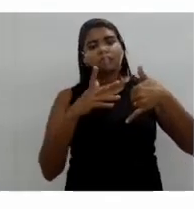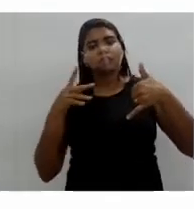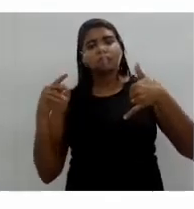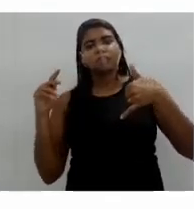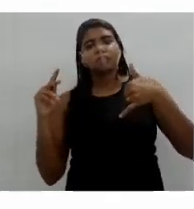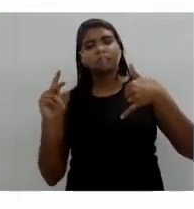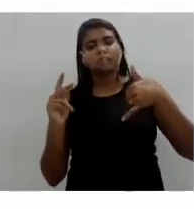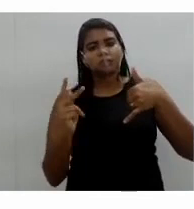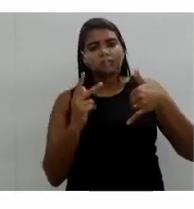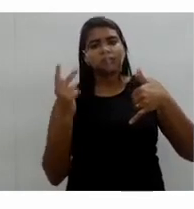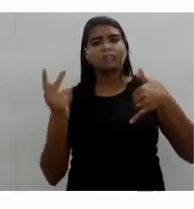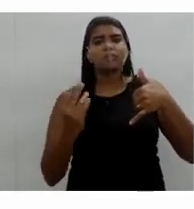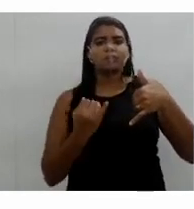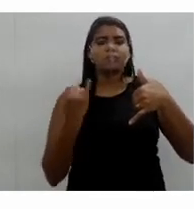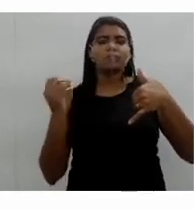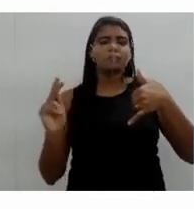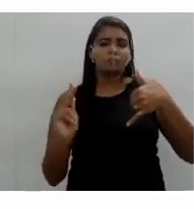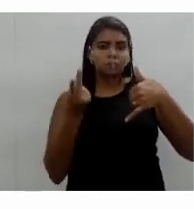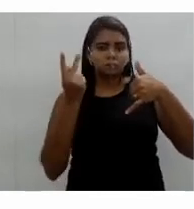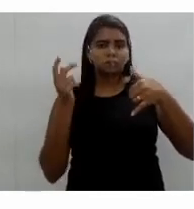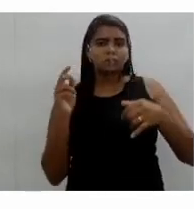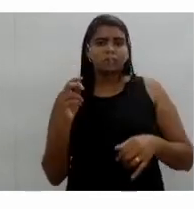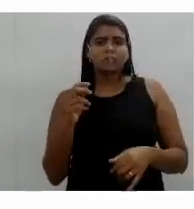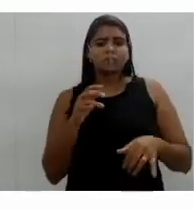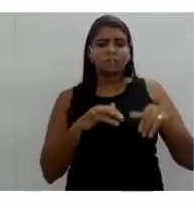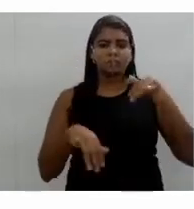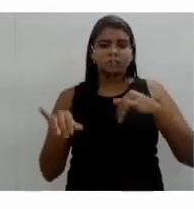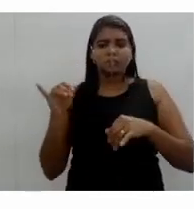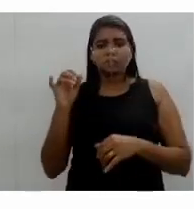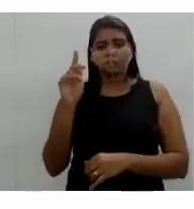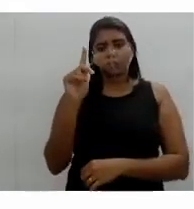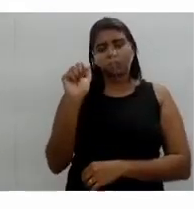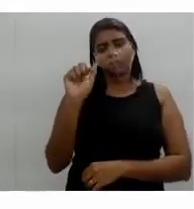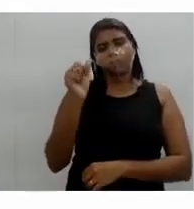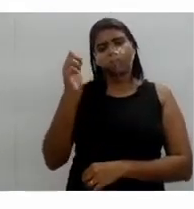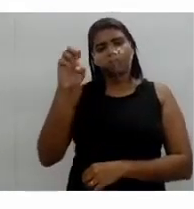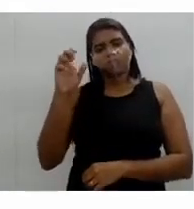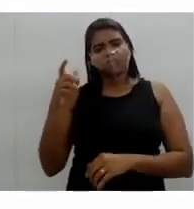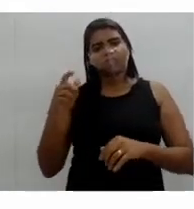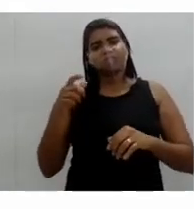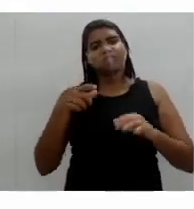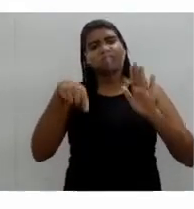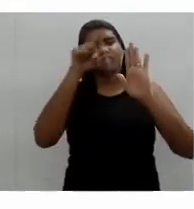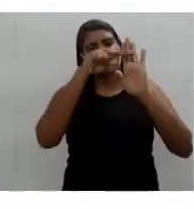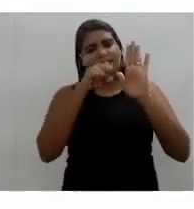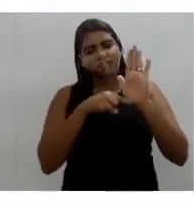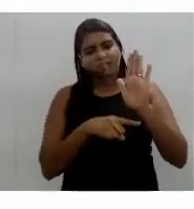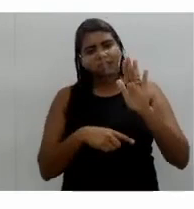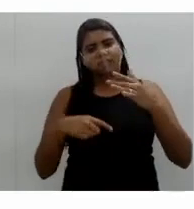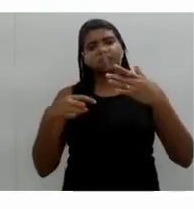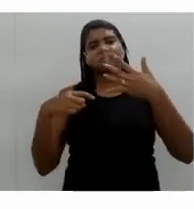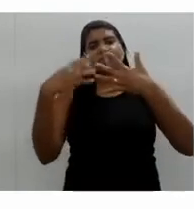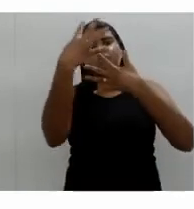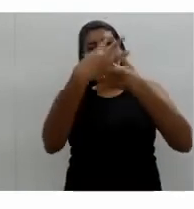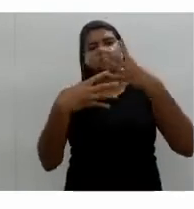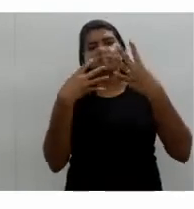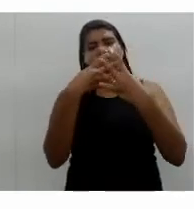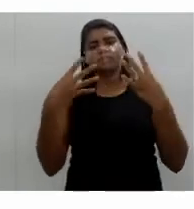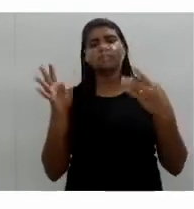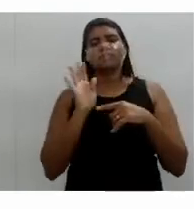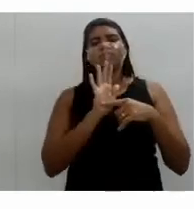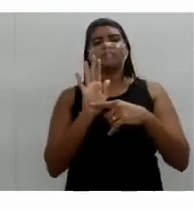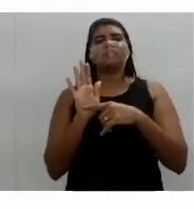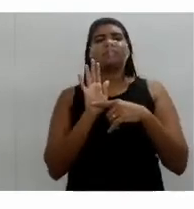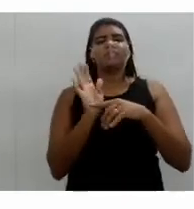atmosfera, entre outros gases, né? Nessa tabela aí só está representada os principais, aqueles que estão em maior quantidade.